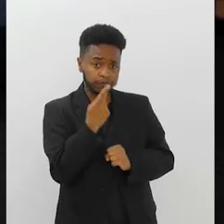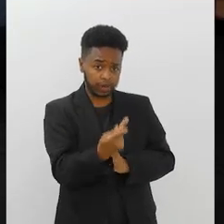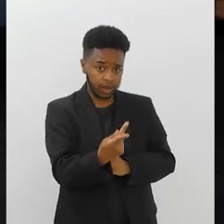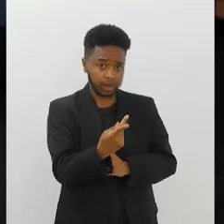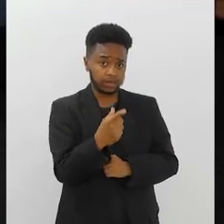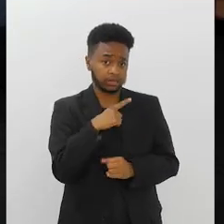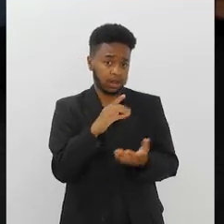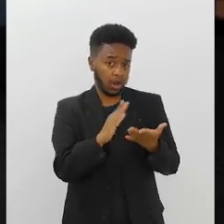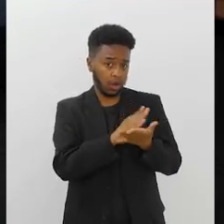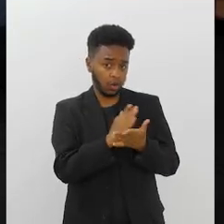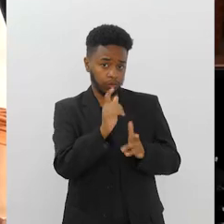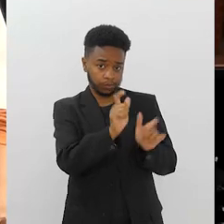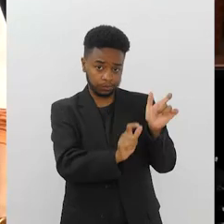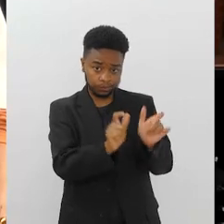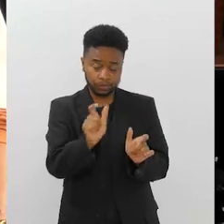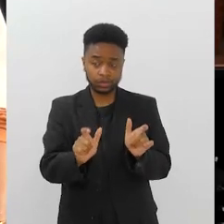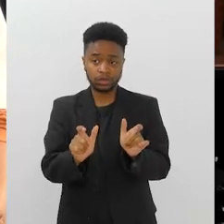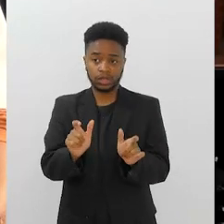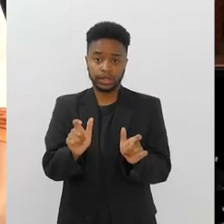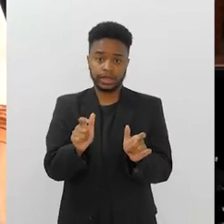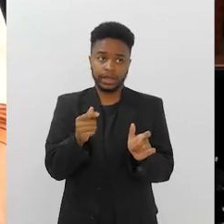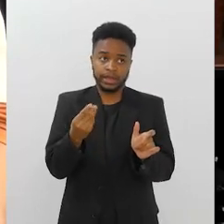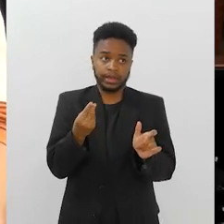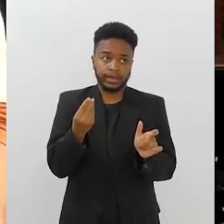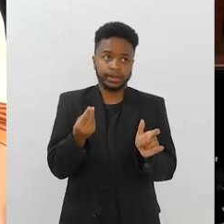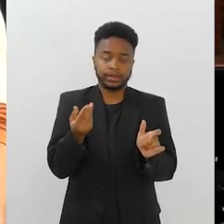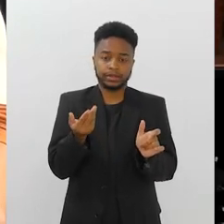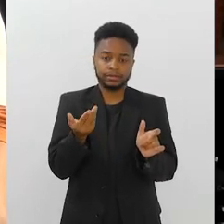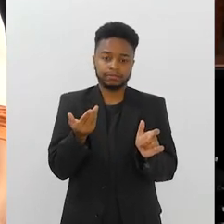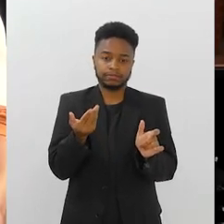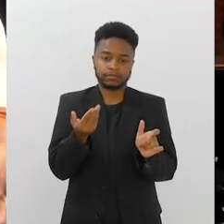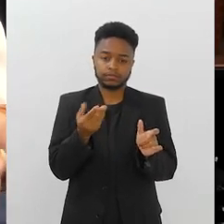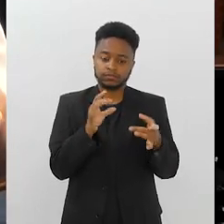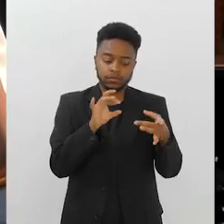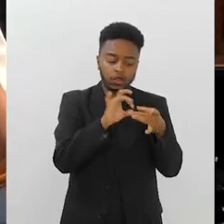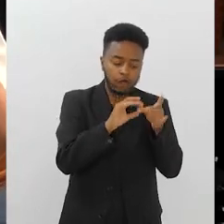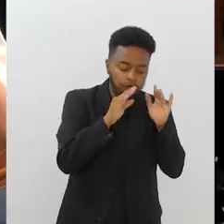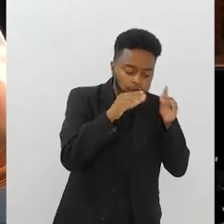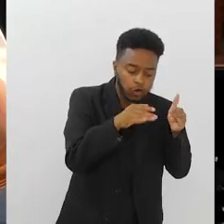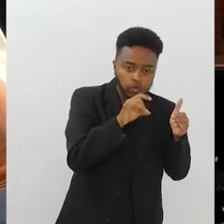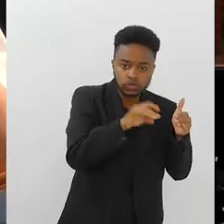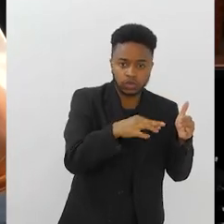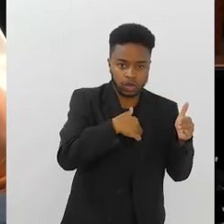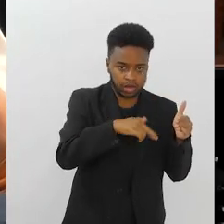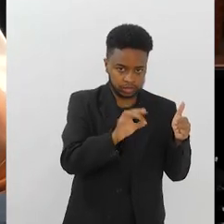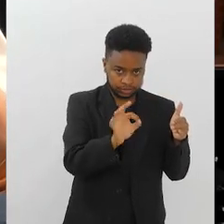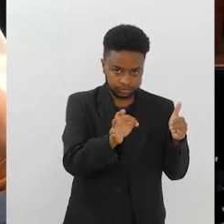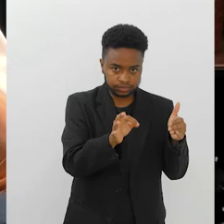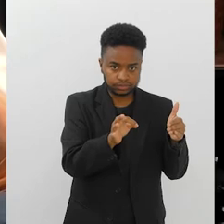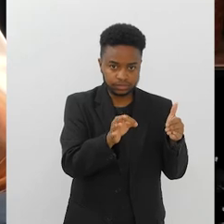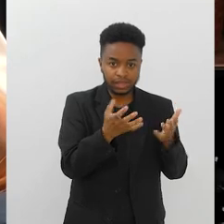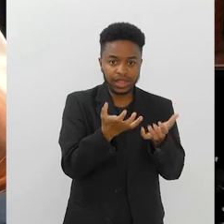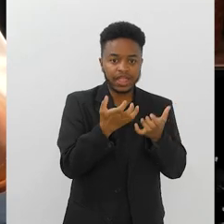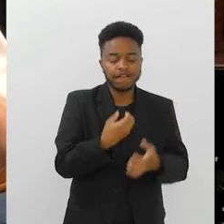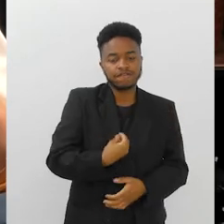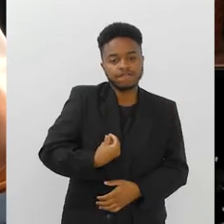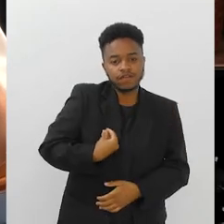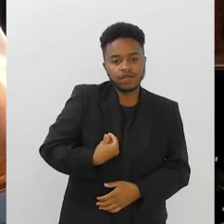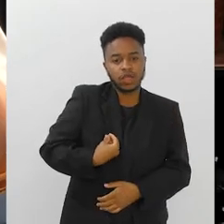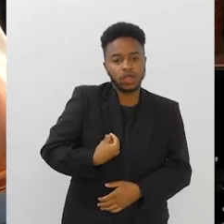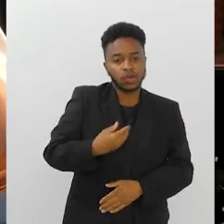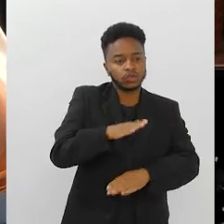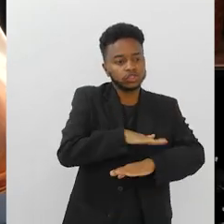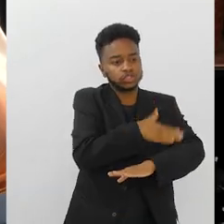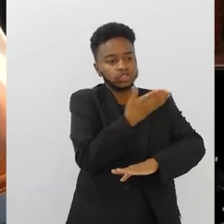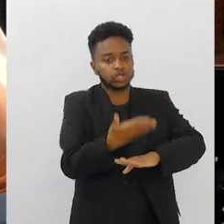poderia dizer que existem determinadas pessoas que se ligam somente na religião querem